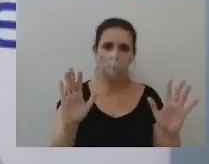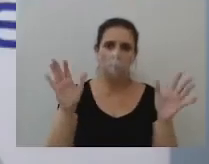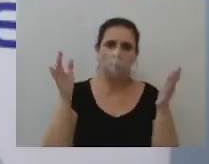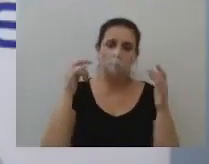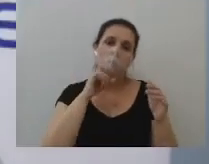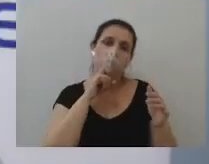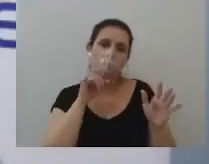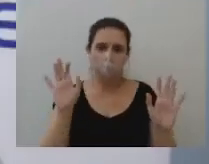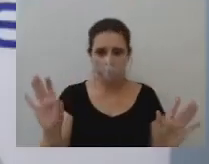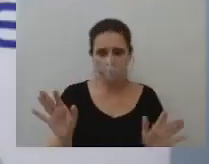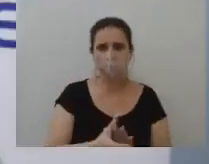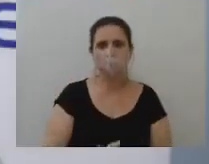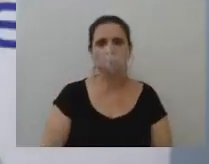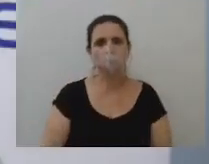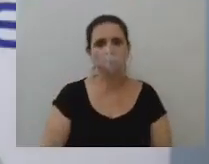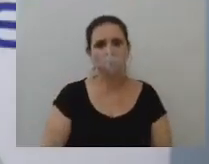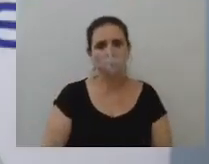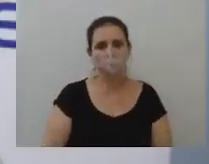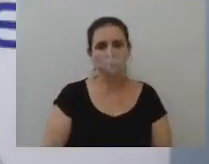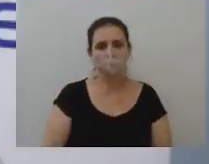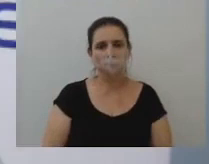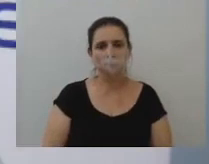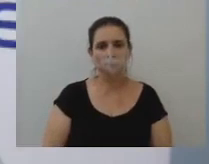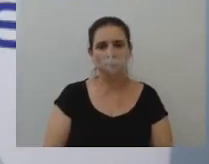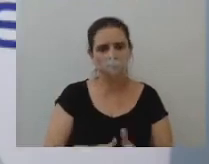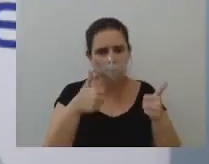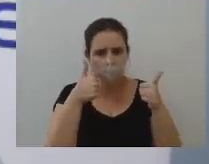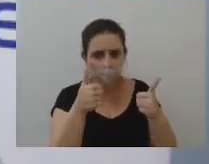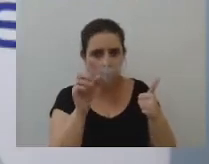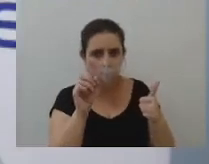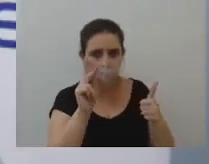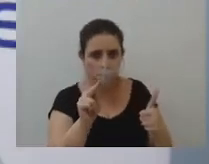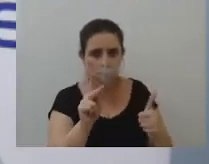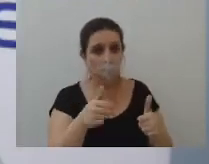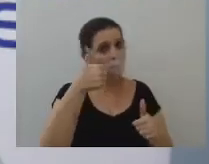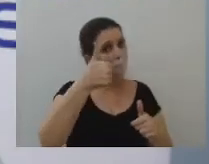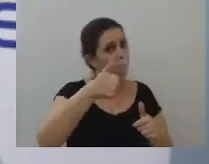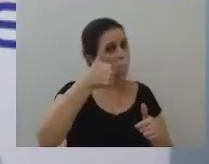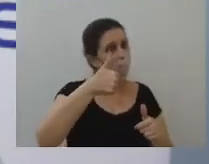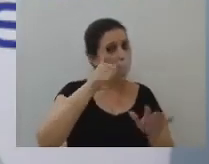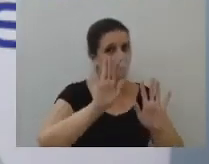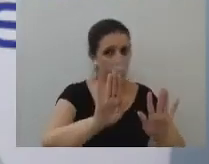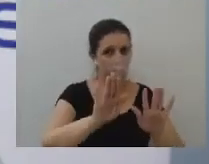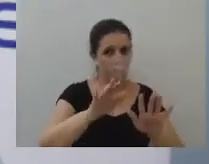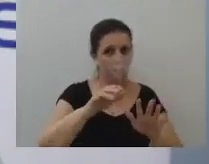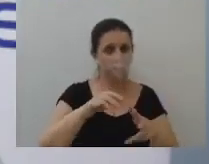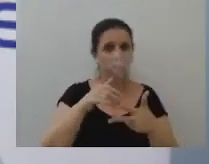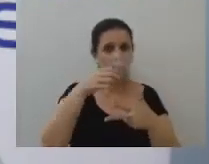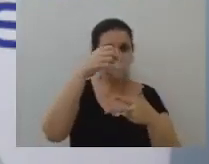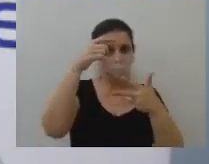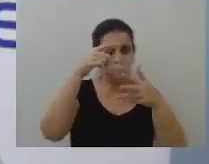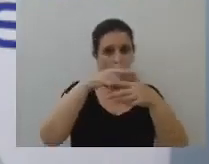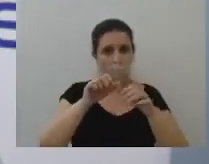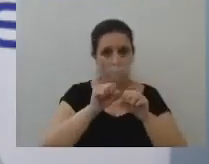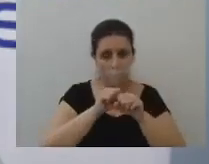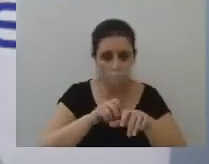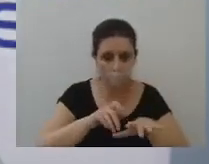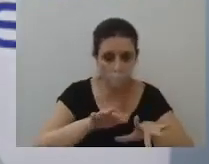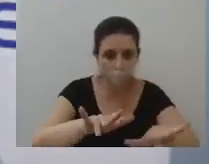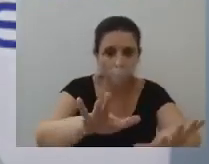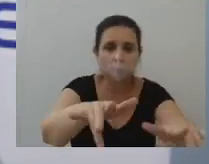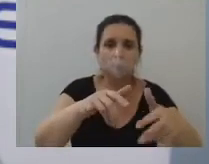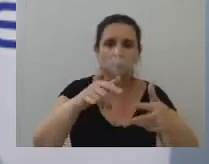calor. Ok, pessoal? Bacana. Essa foi a primeira propagação, a propagação